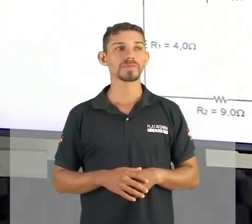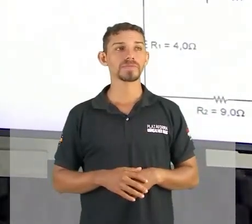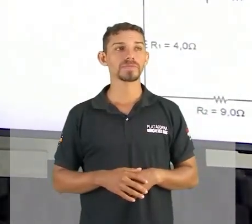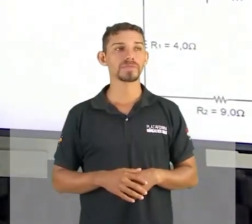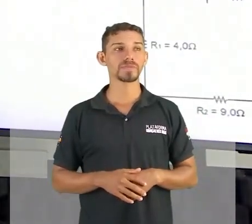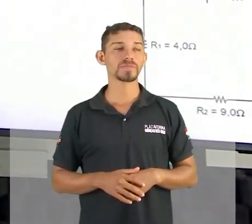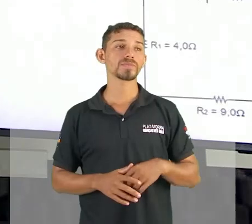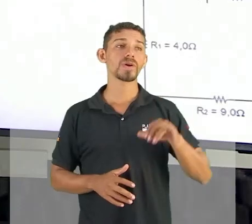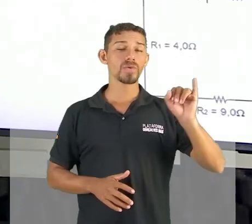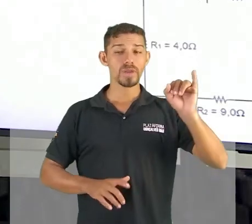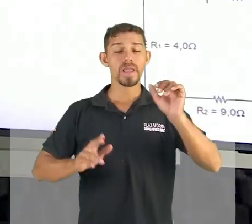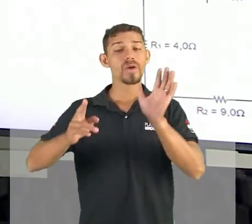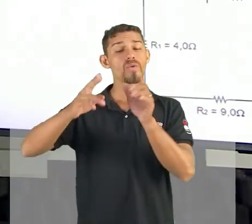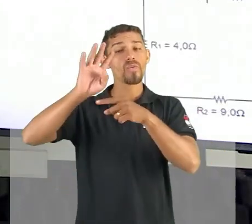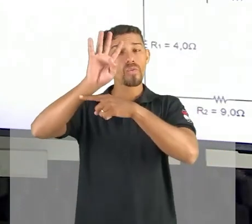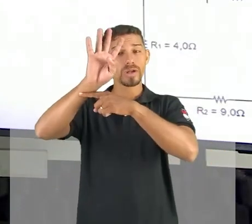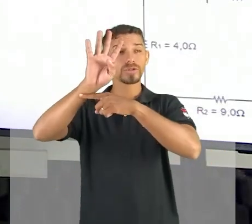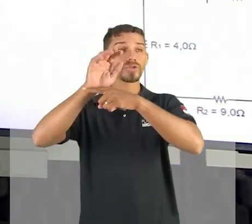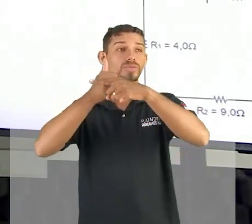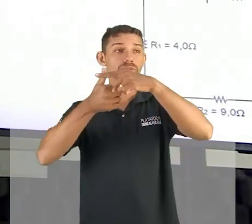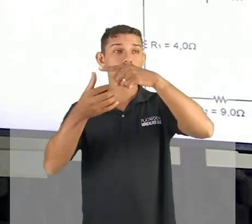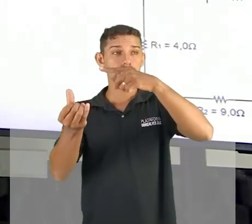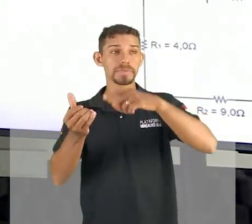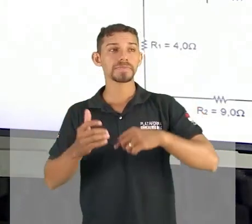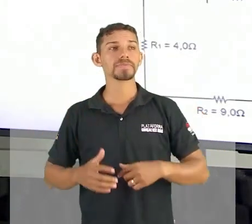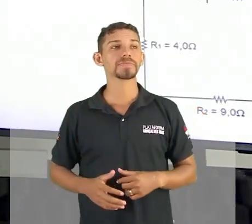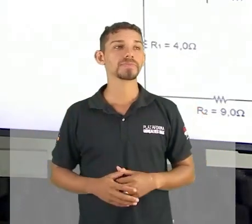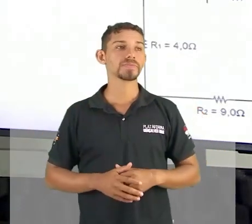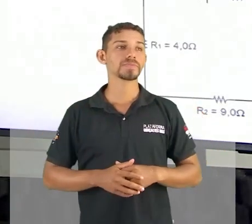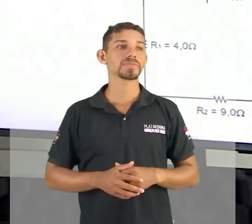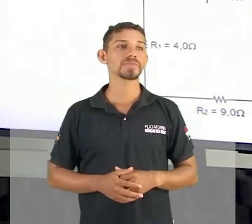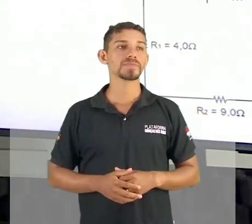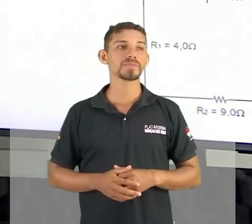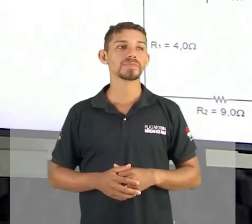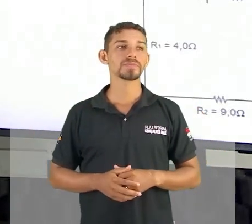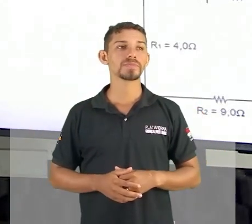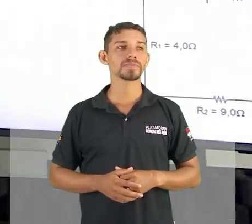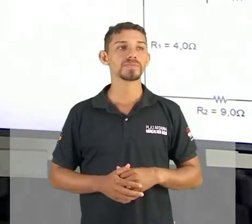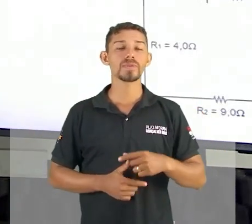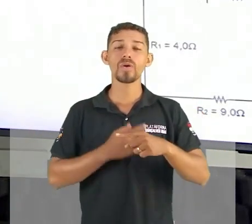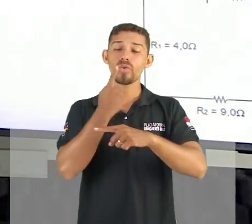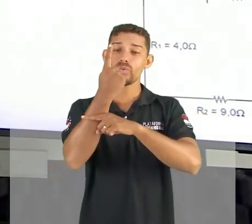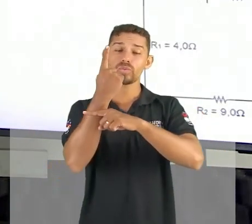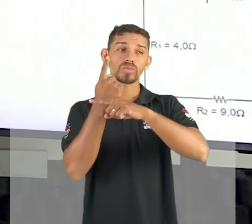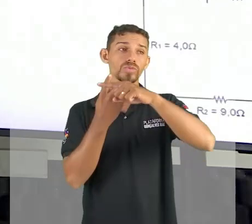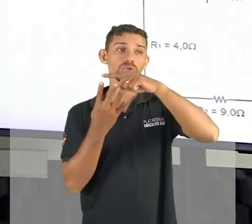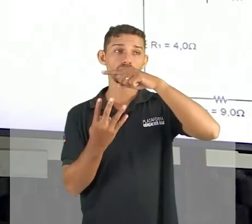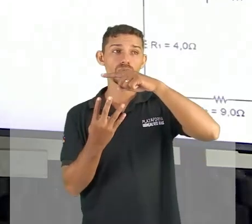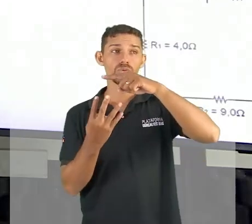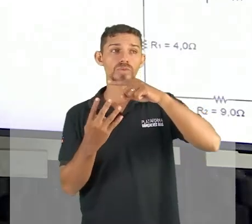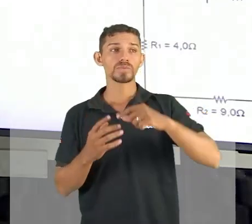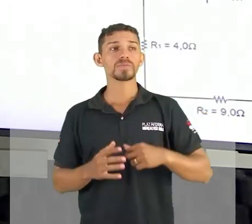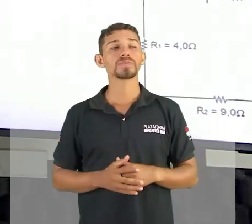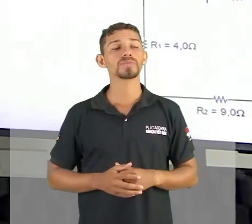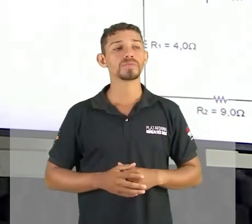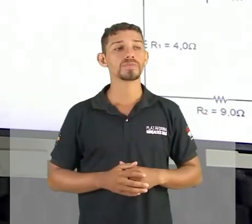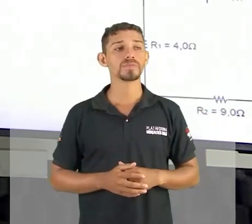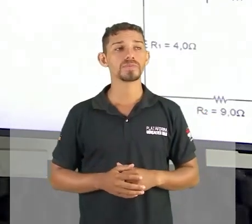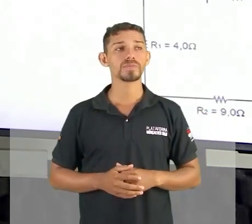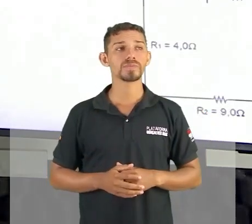4 di 16 a nossa corrente vai ser 1 di por 4 quando